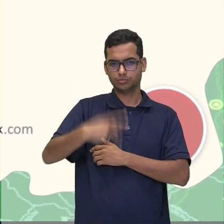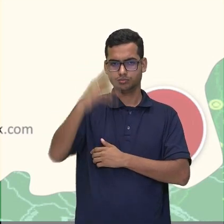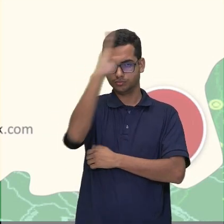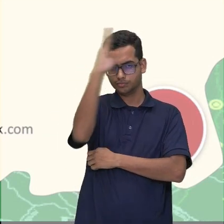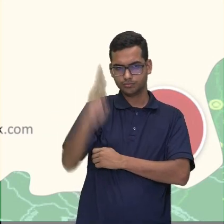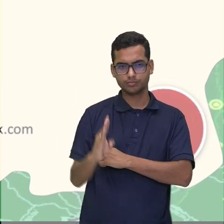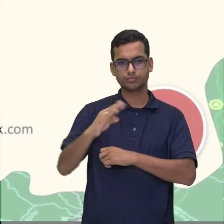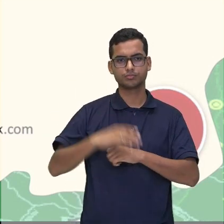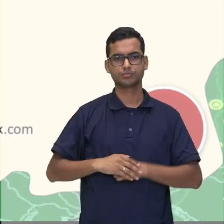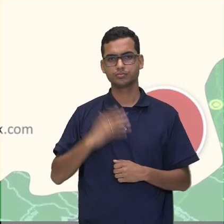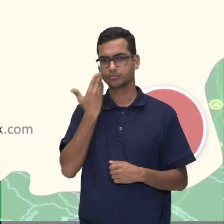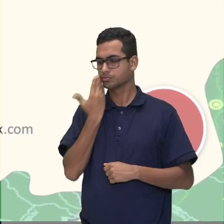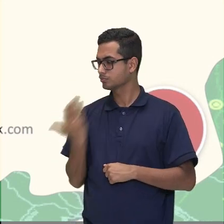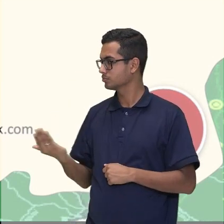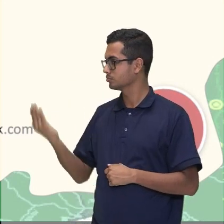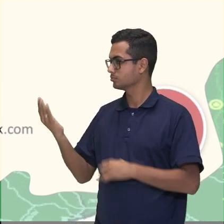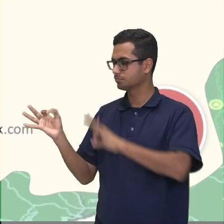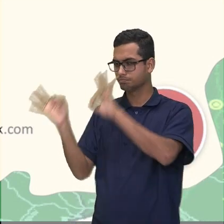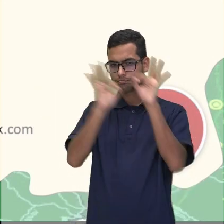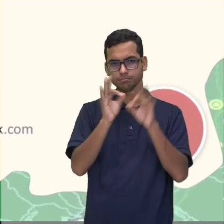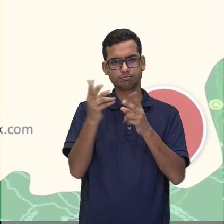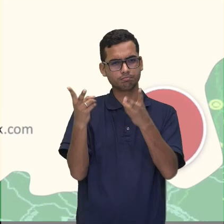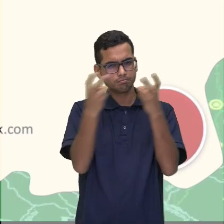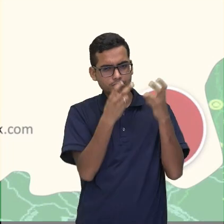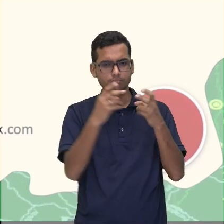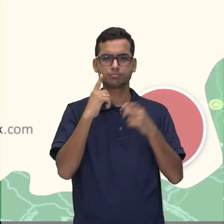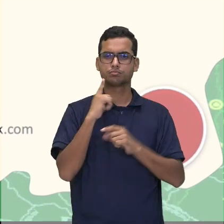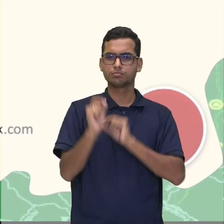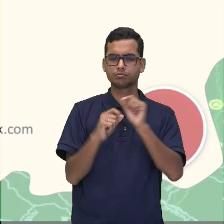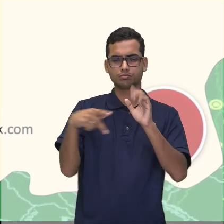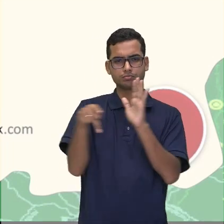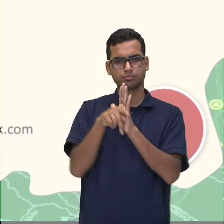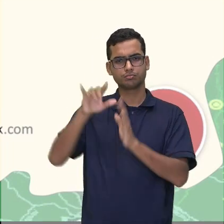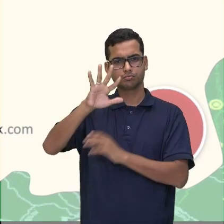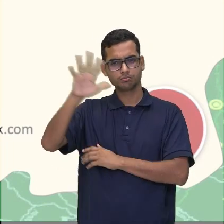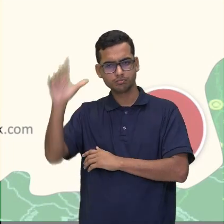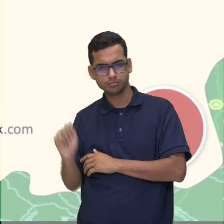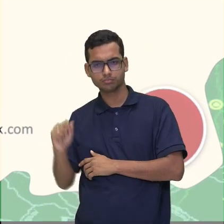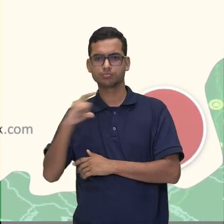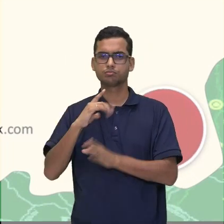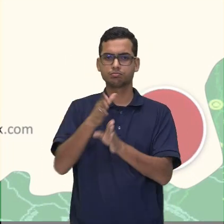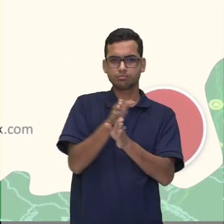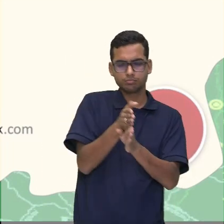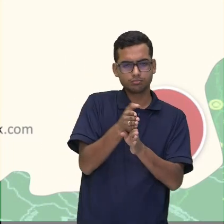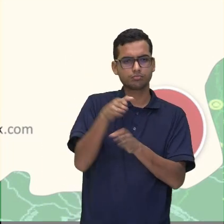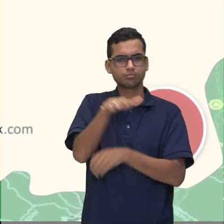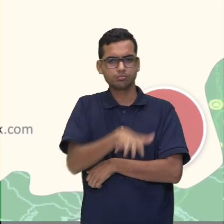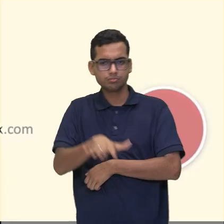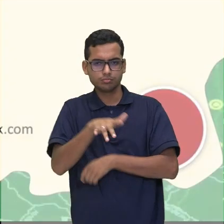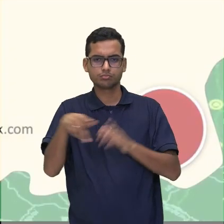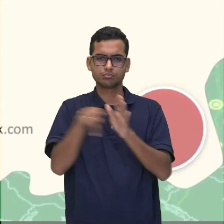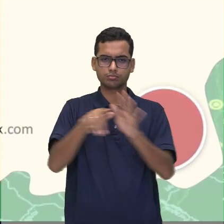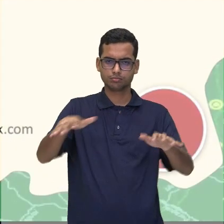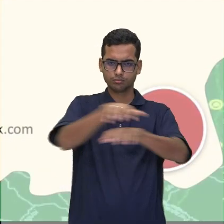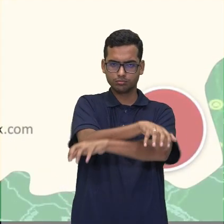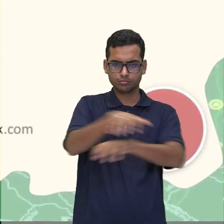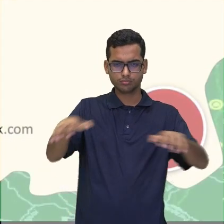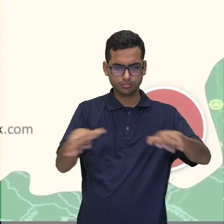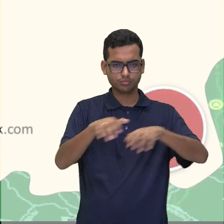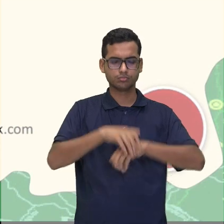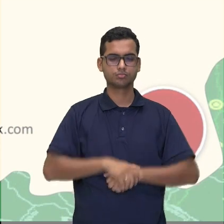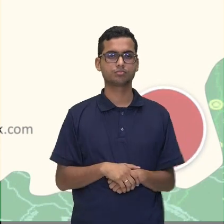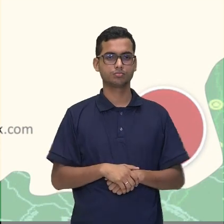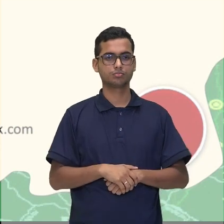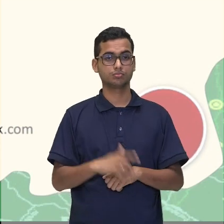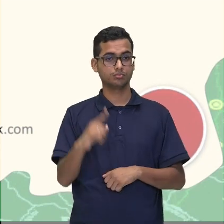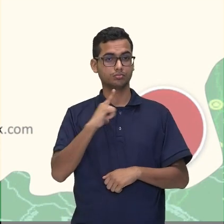No território brasileiro, como a gente observa aí no mapinha os limites desse bioma amazônico, tá bom? E aí